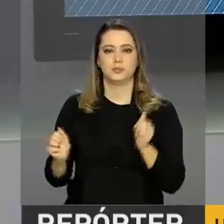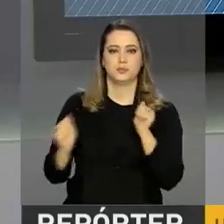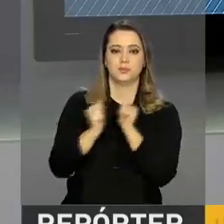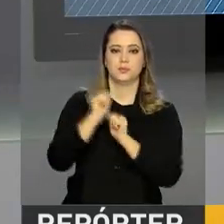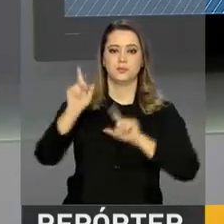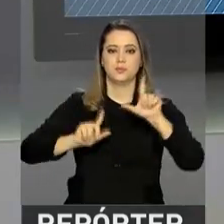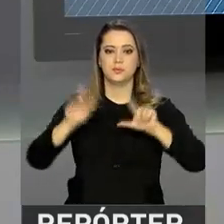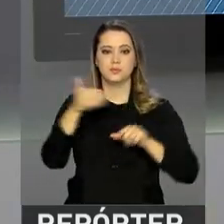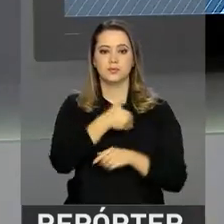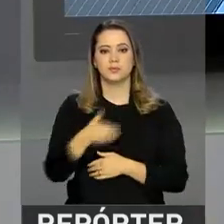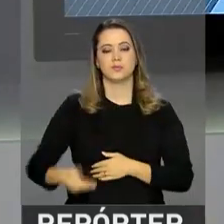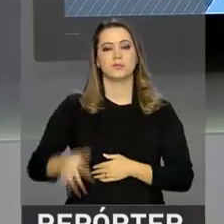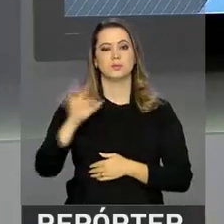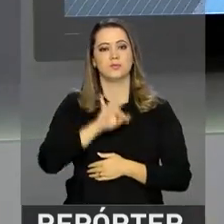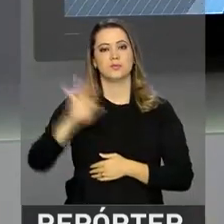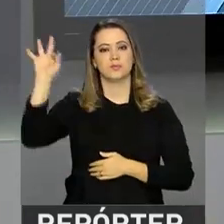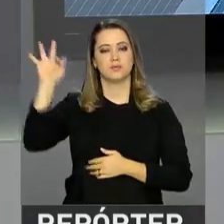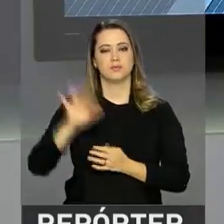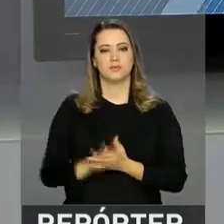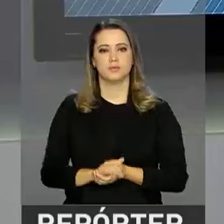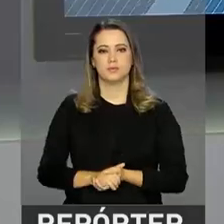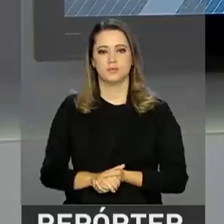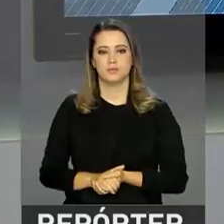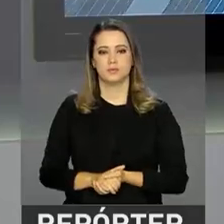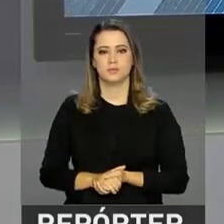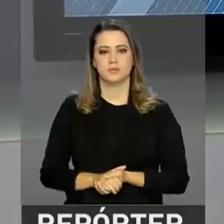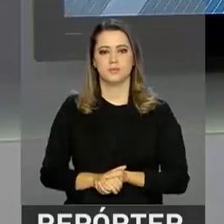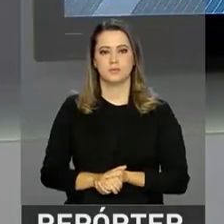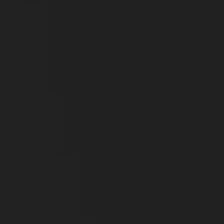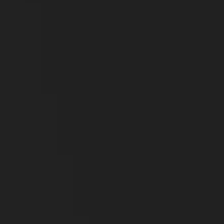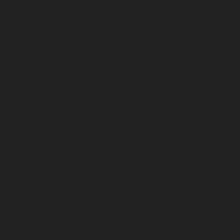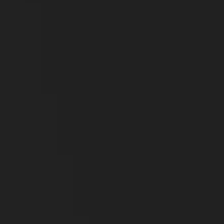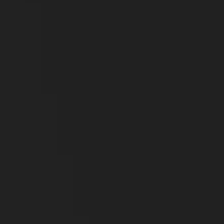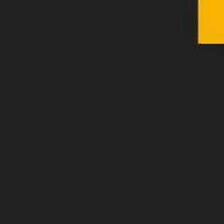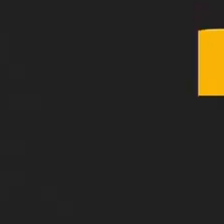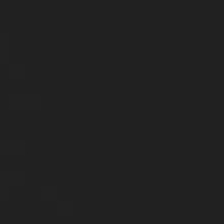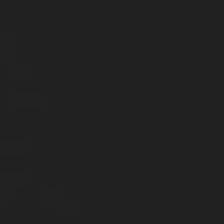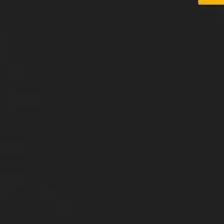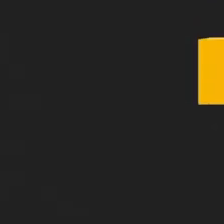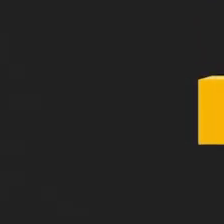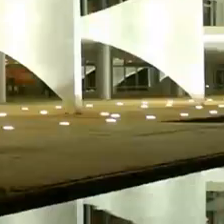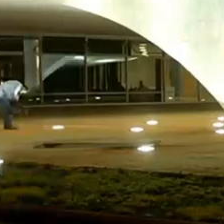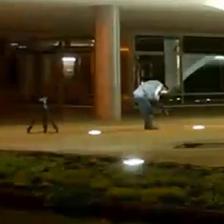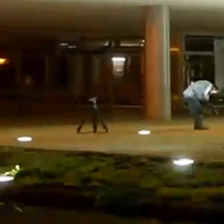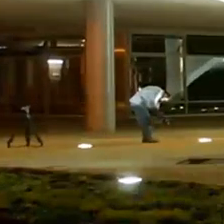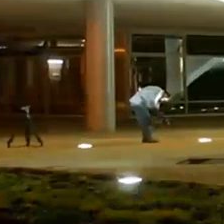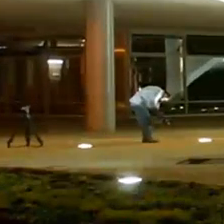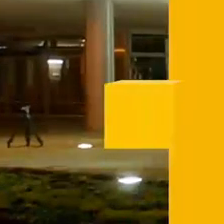Continue com a gente aqui na NBR, a TV do Governo Federal.